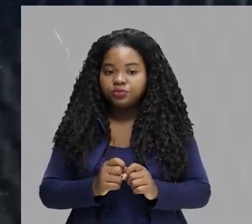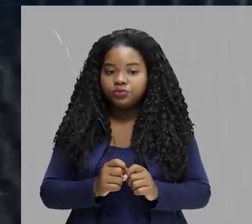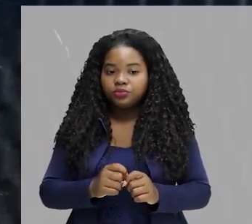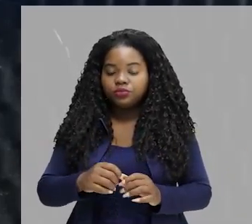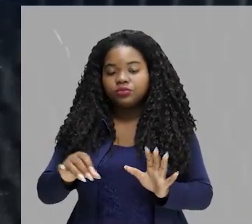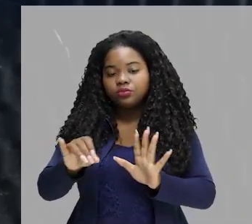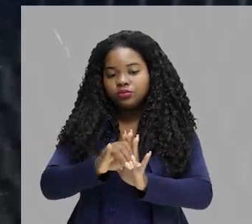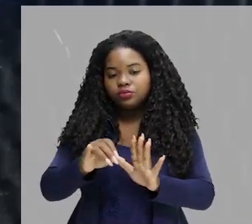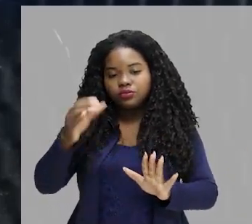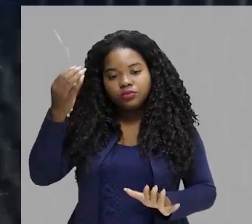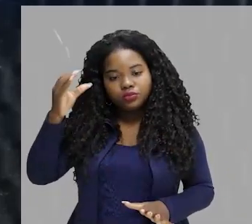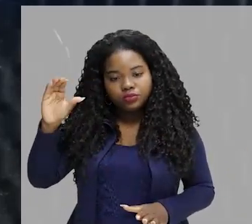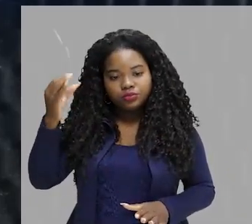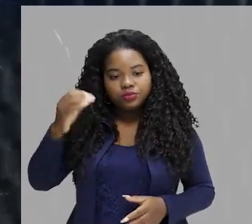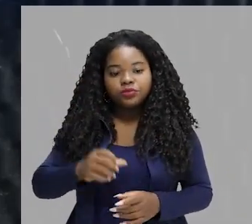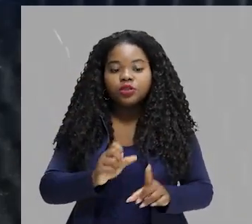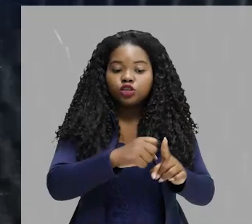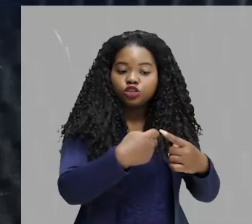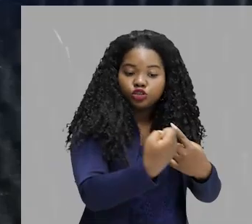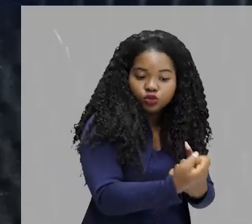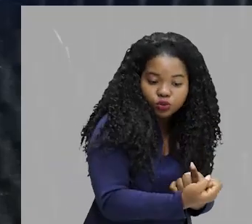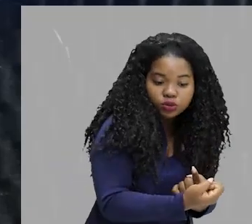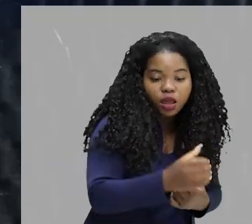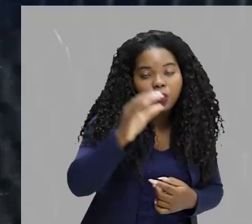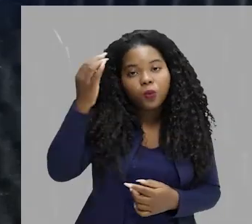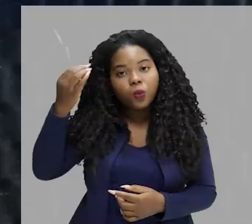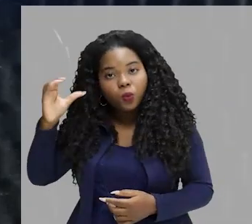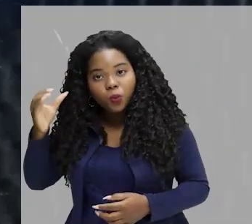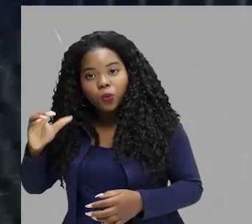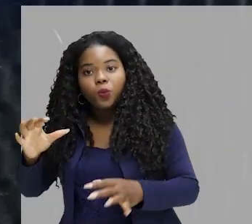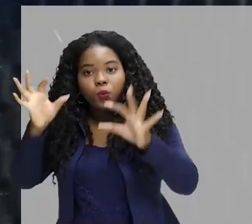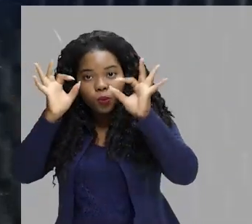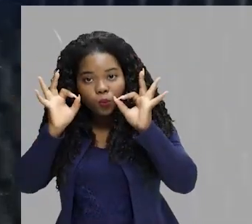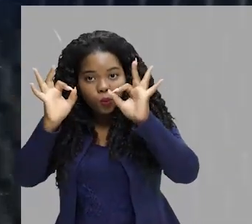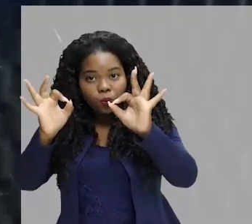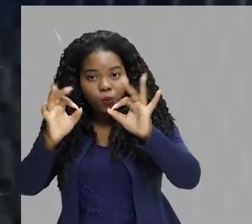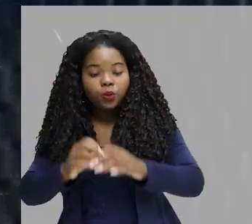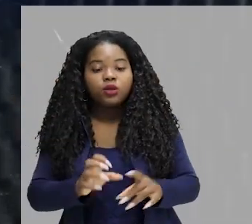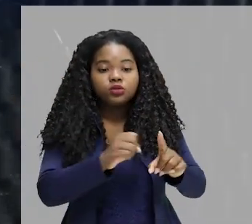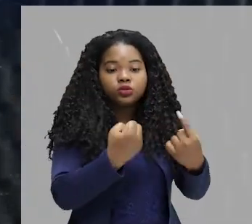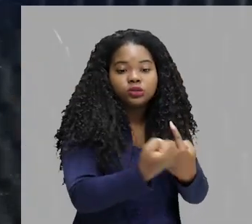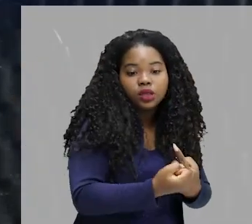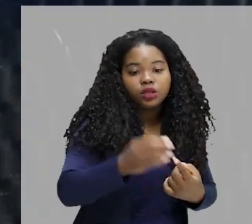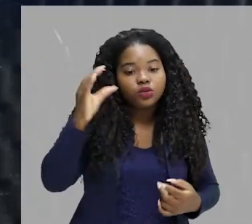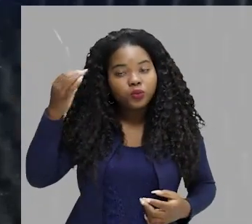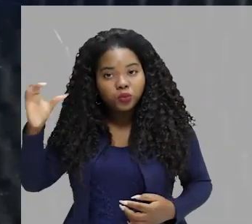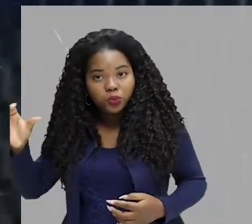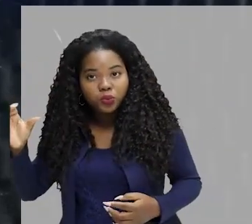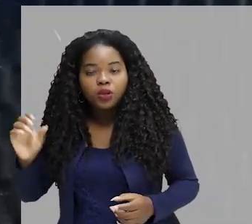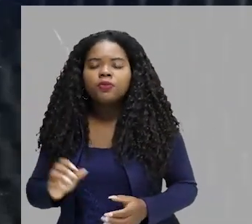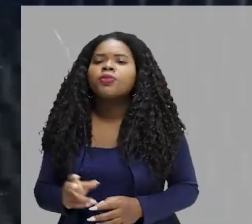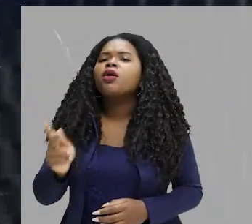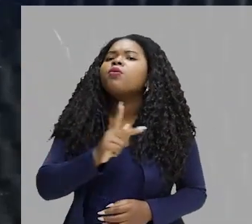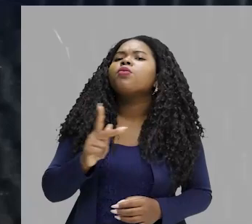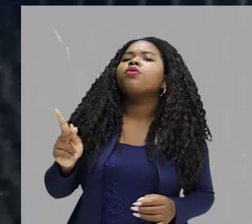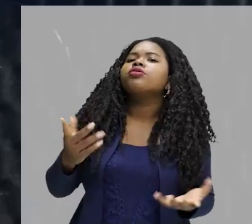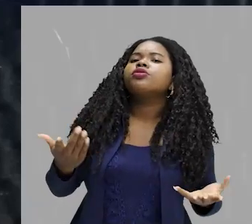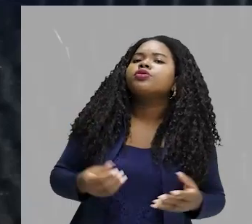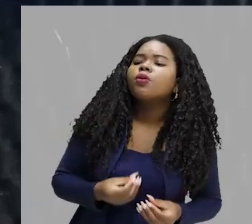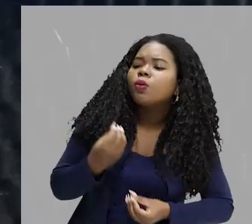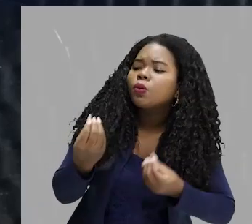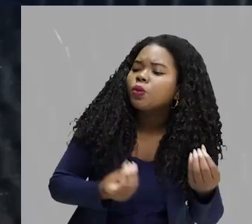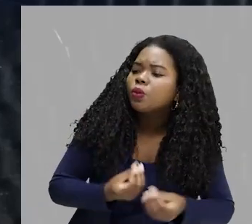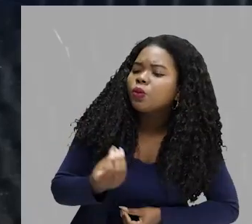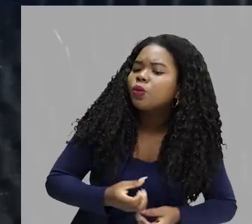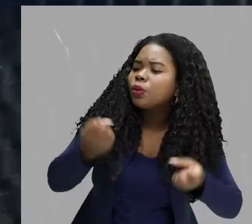cultural. Atenção, hein? Social, cultural. Sociedade e cultura. Professor, quando eu